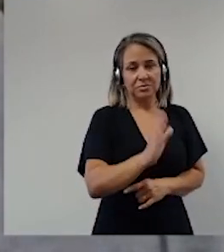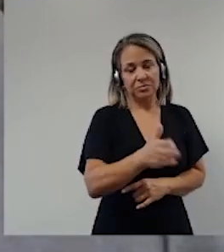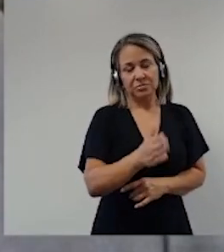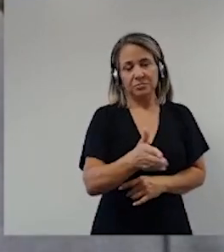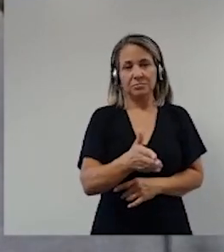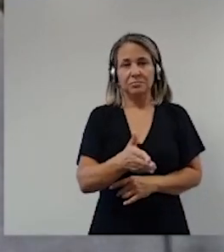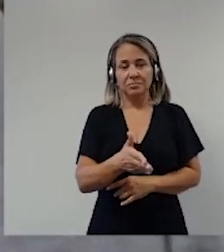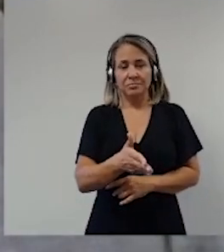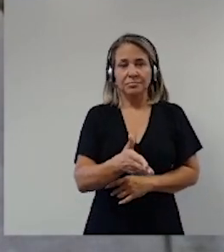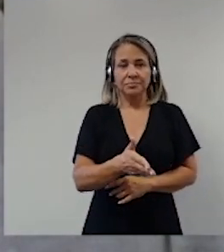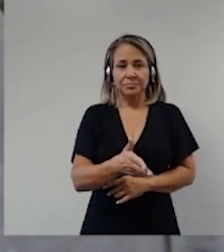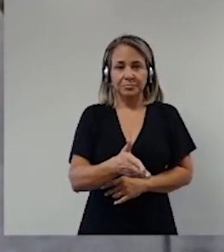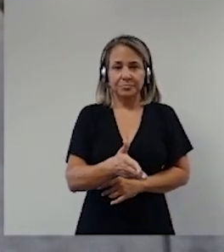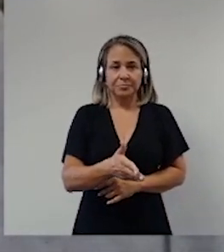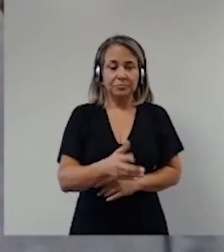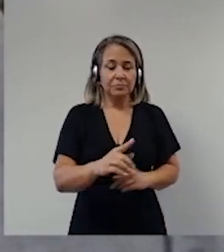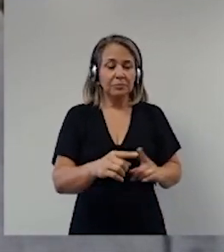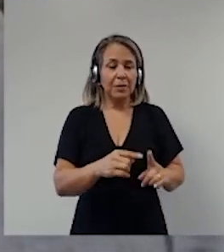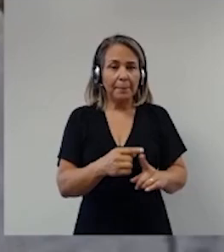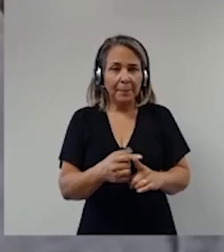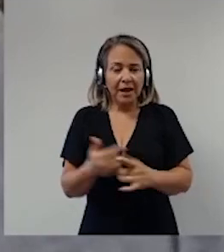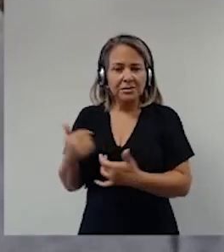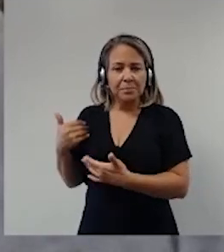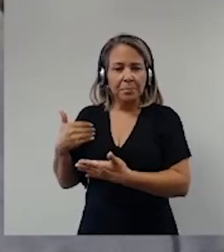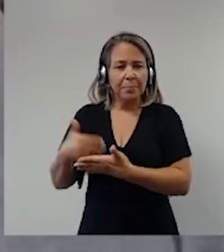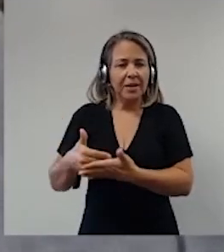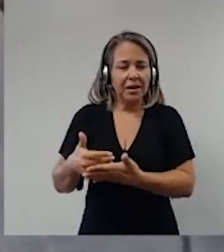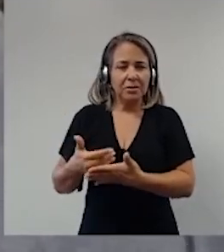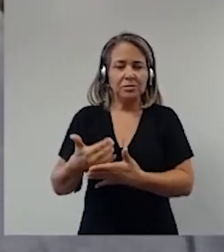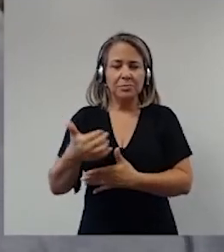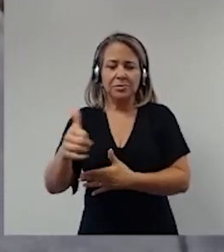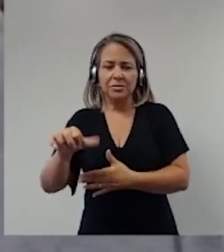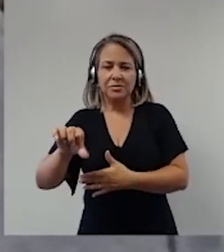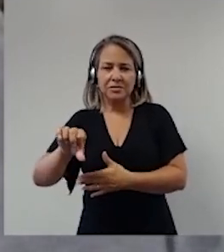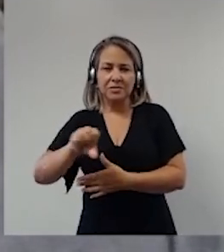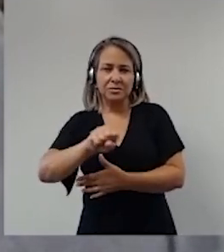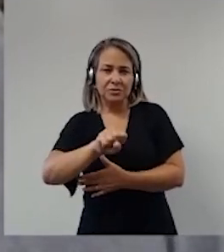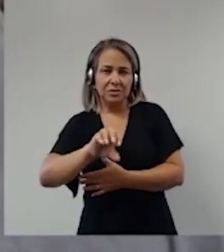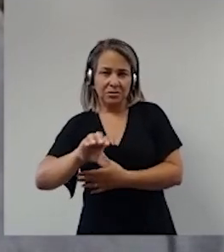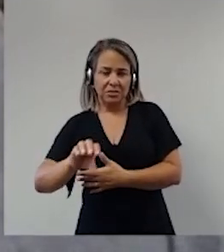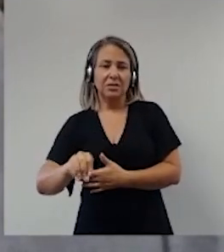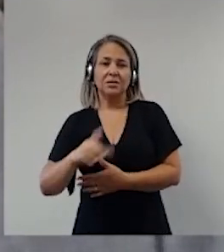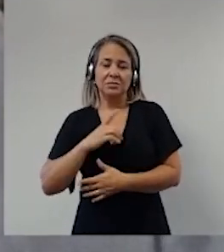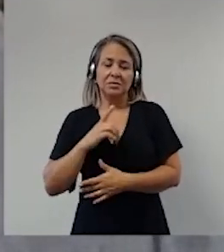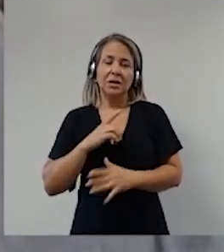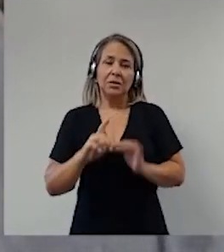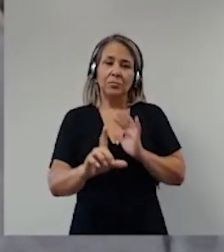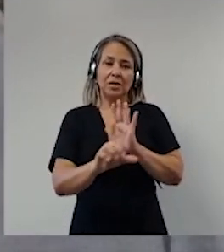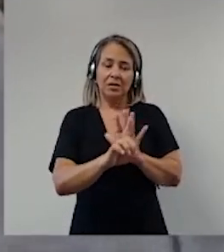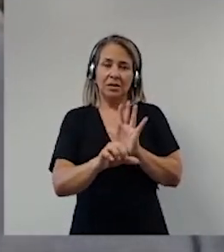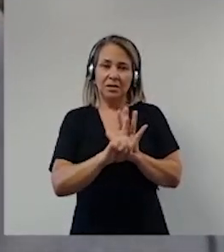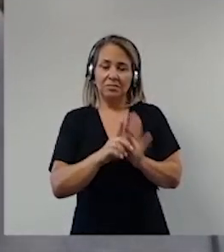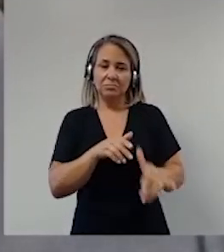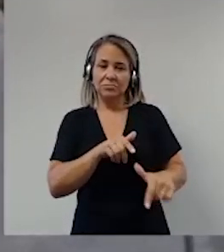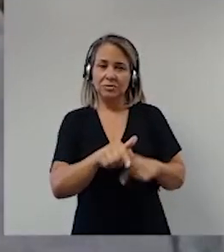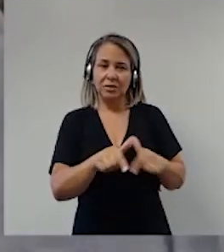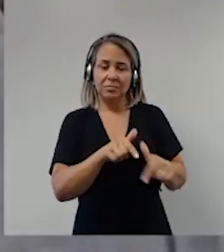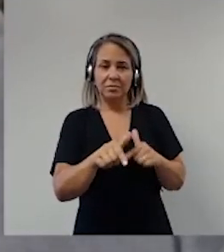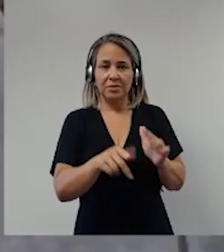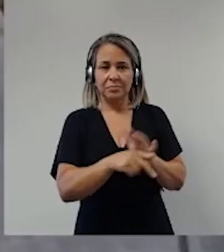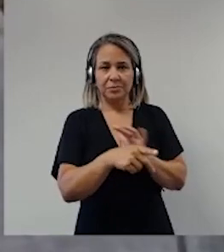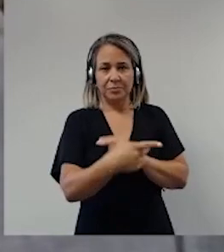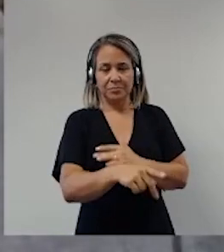já mais recente, na década de 80, a Lei da Ação Civil Pública